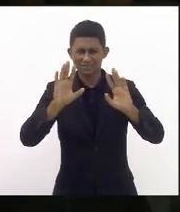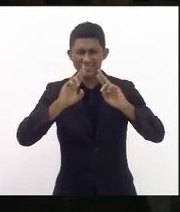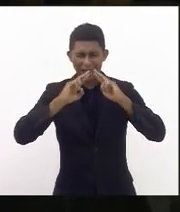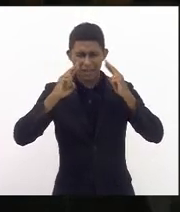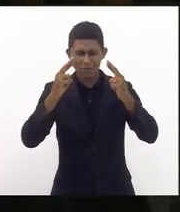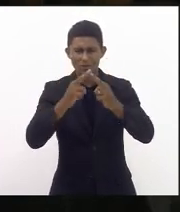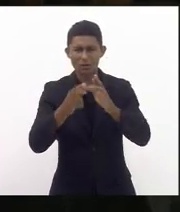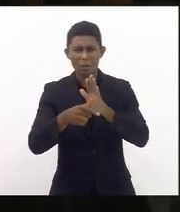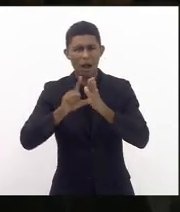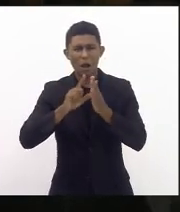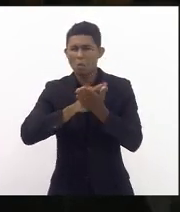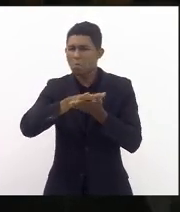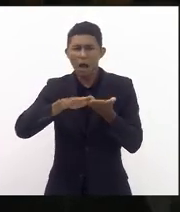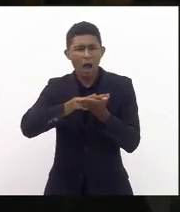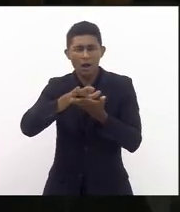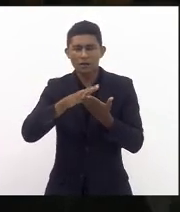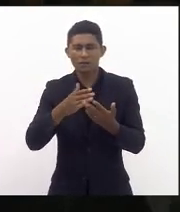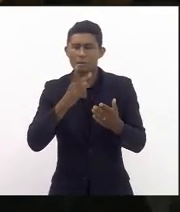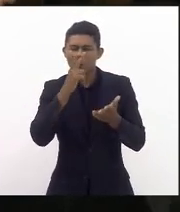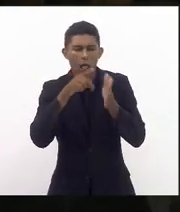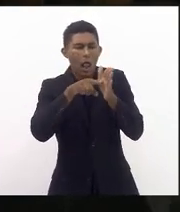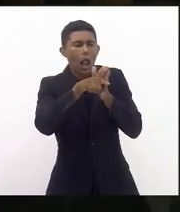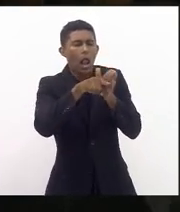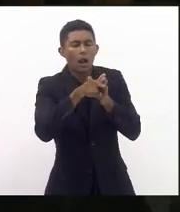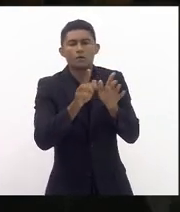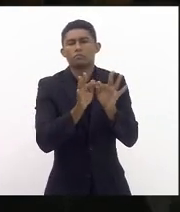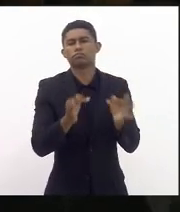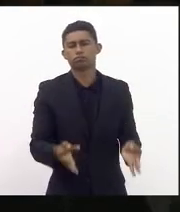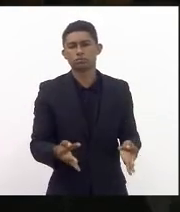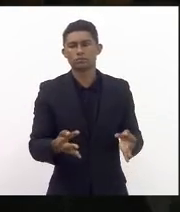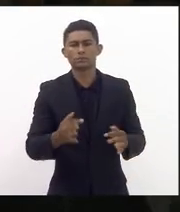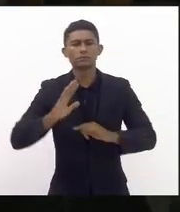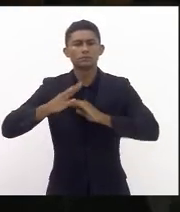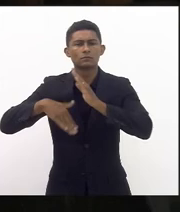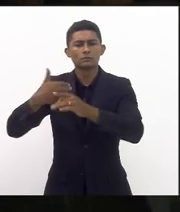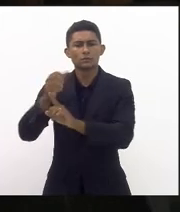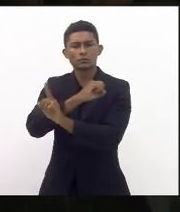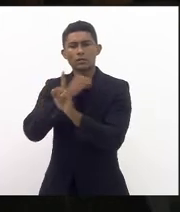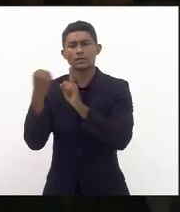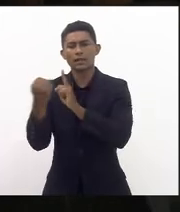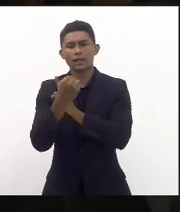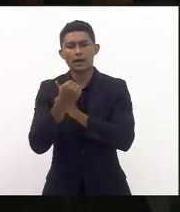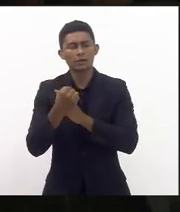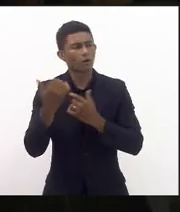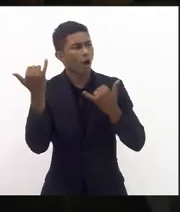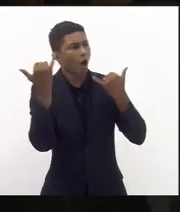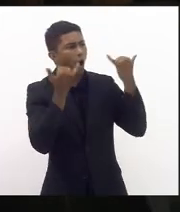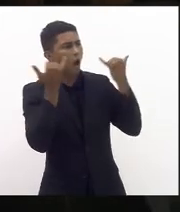análise simplificada, então, e quando a sociedade soube, soube pelos jornais.